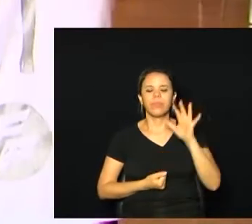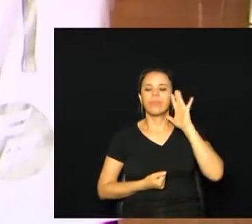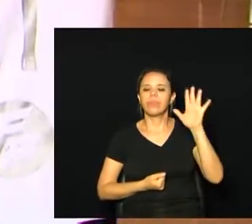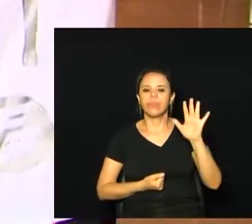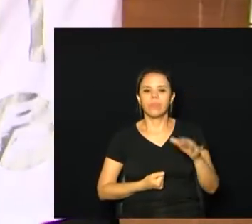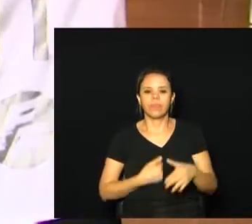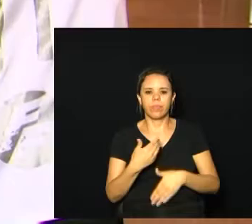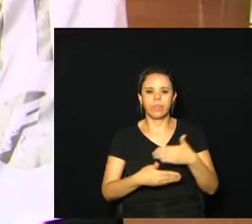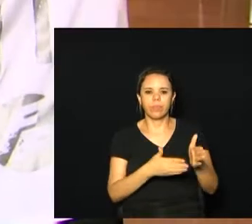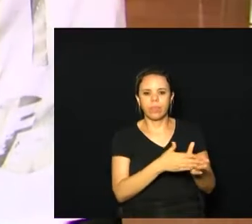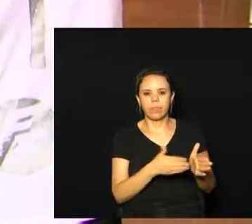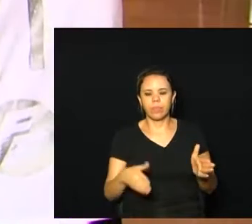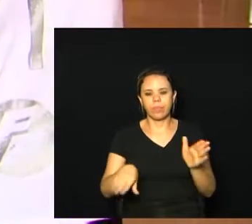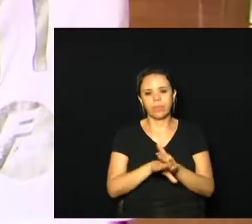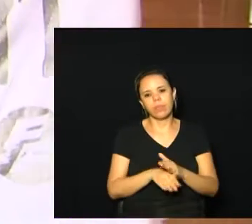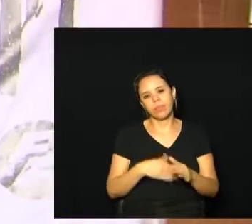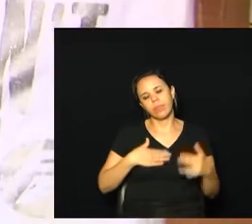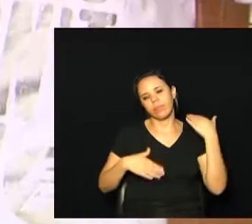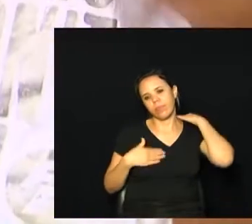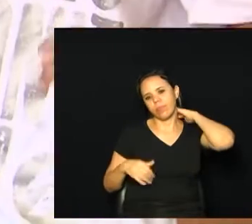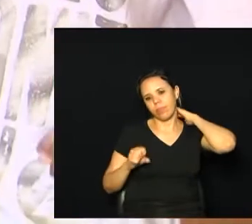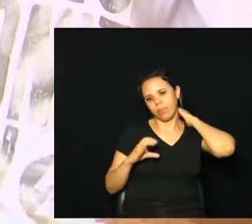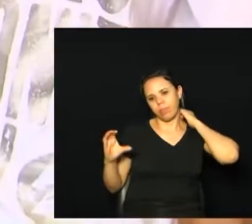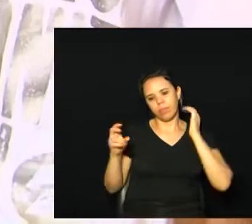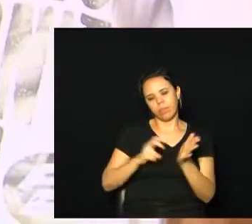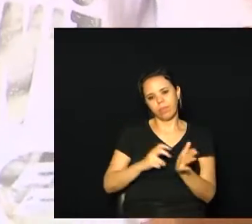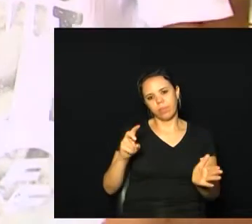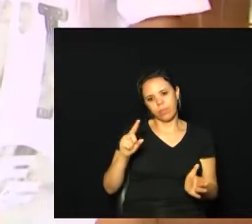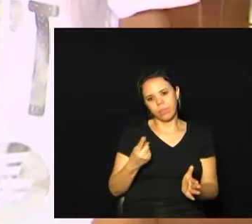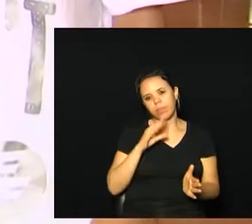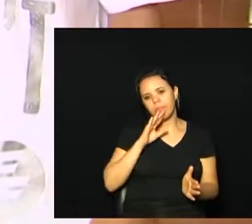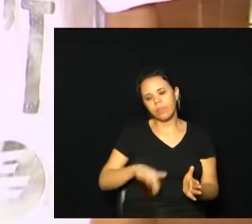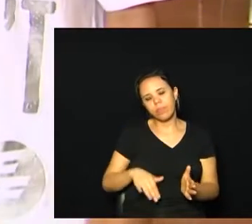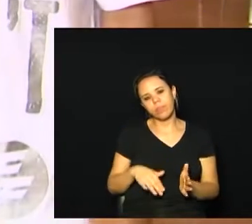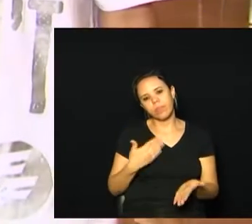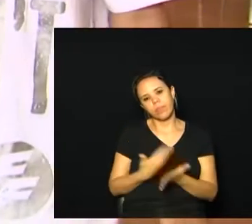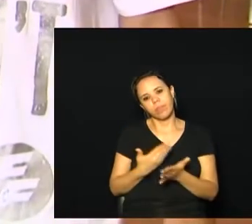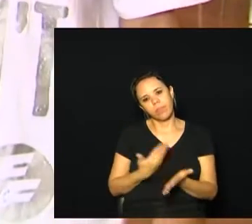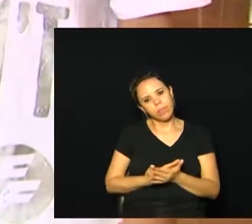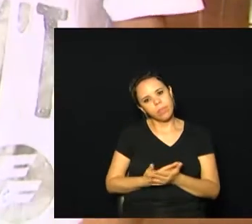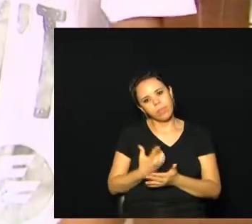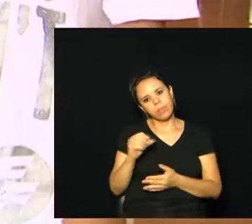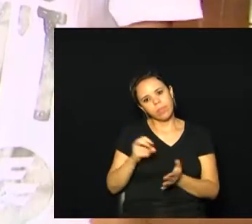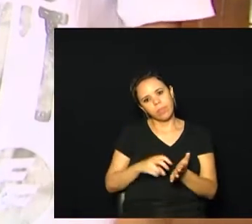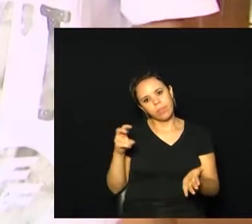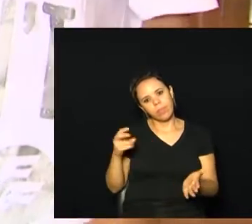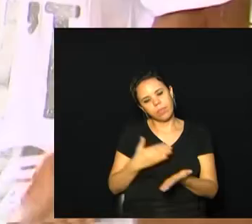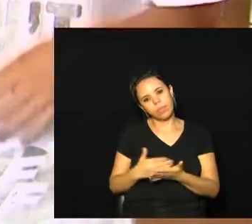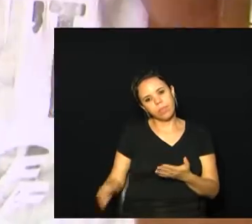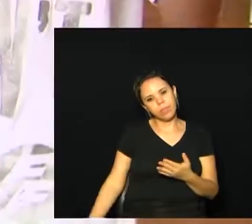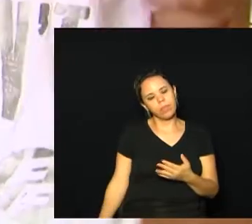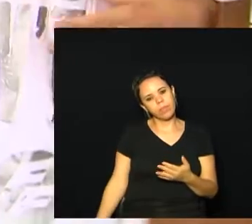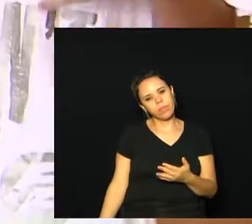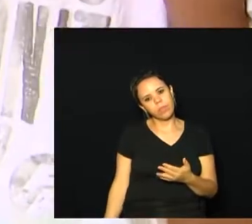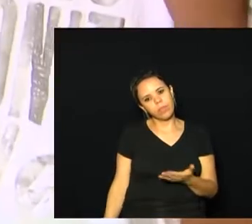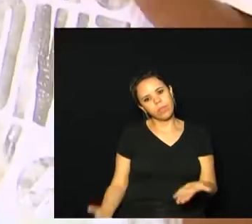eu chegava cedo aqui no Senac de manhã, eu entro a 1h da tarde na aula, eu chegava às 10 horas da manhã para começar